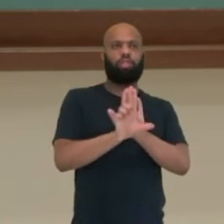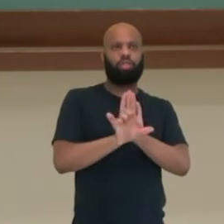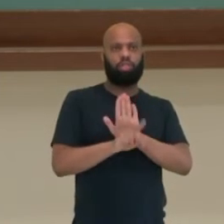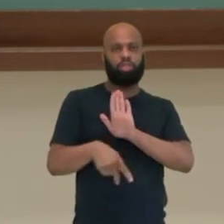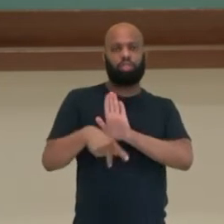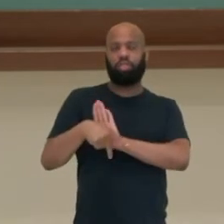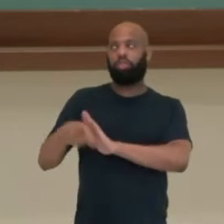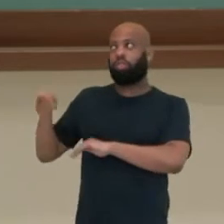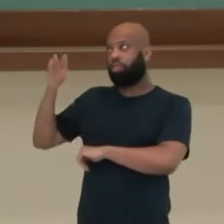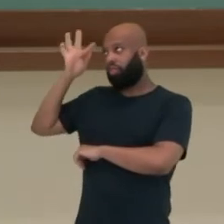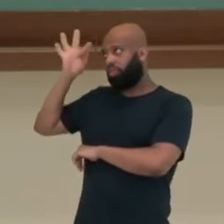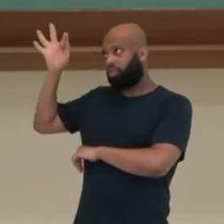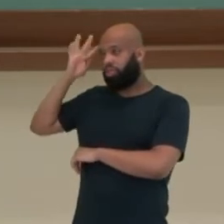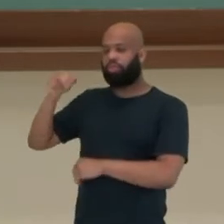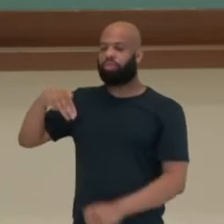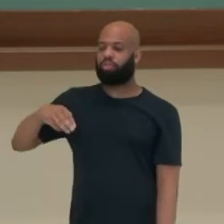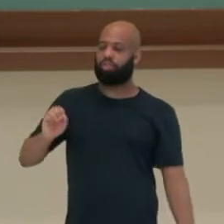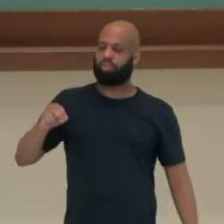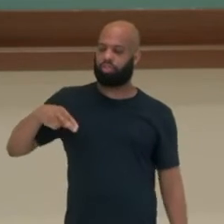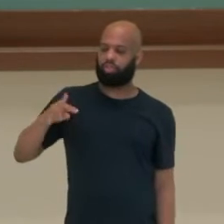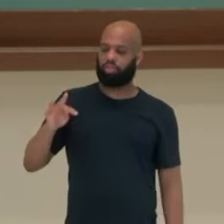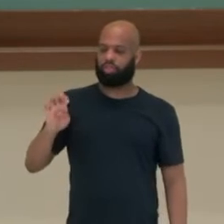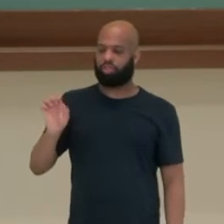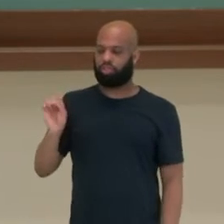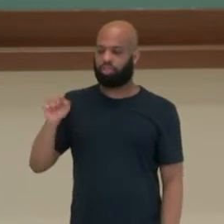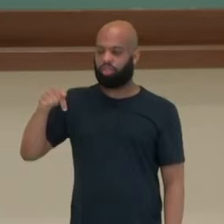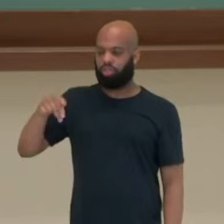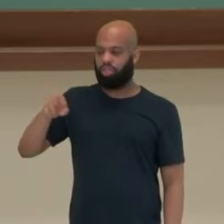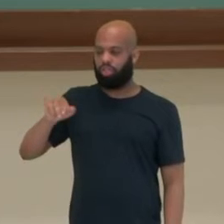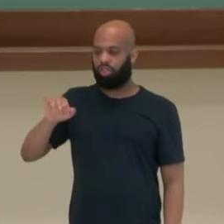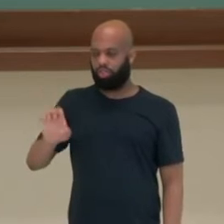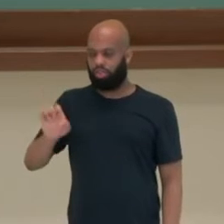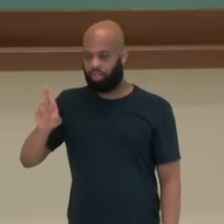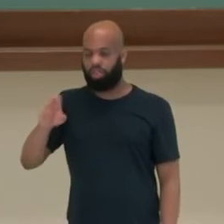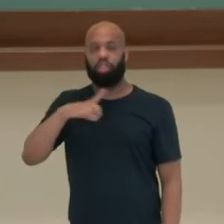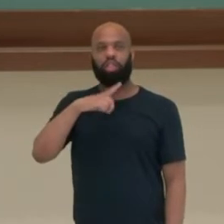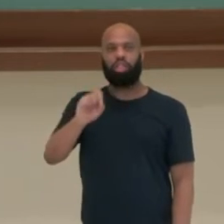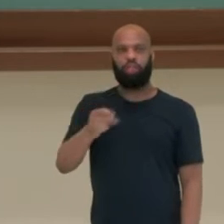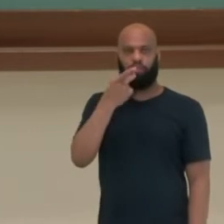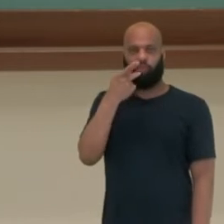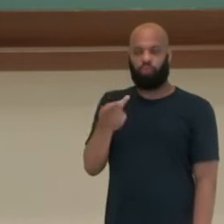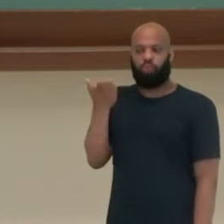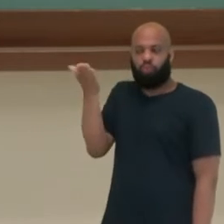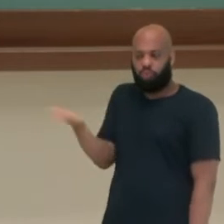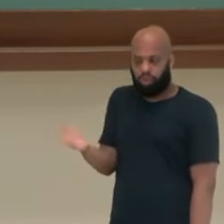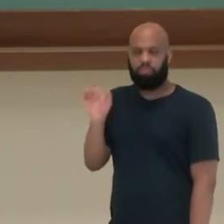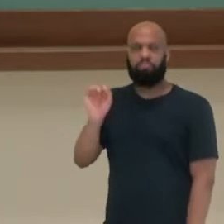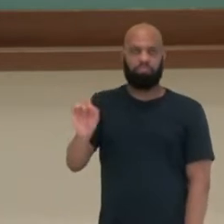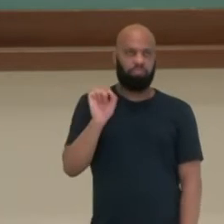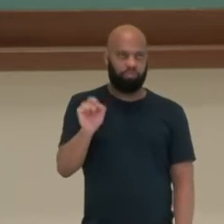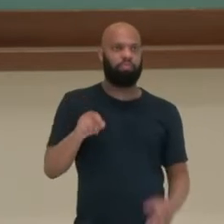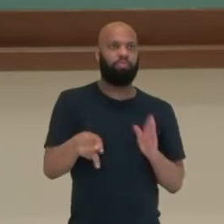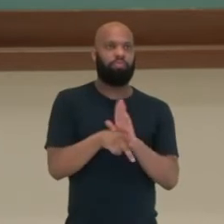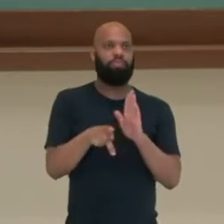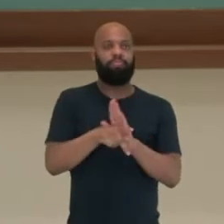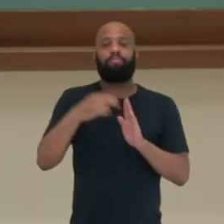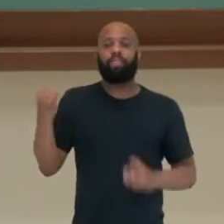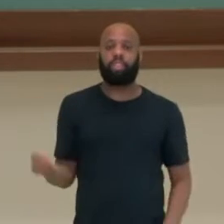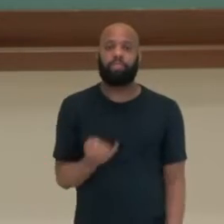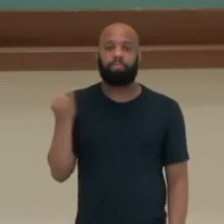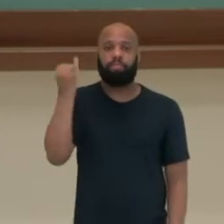do filósofo Montesquieu, tá? Então, nós temos aí uma fala que vai dizer justamente dessa importância